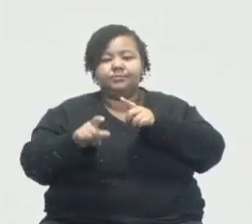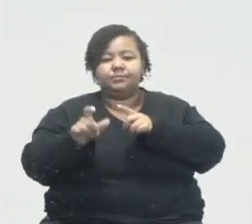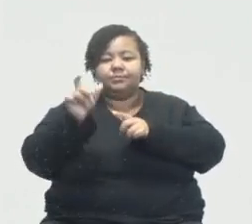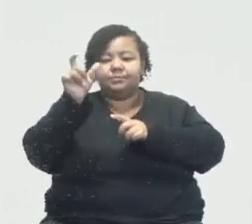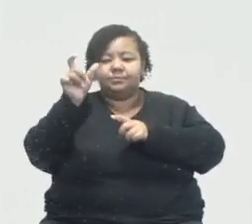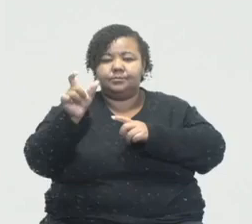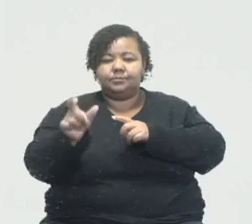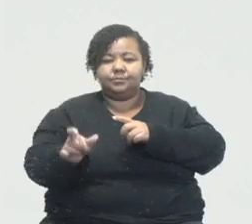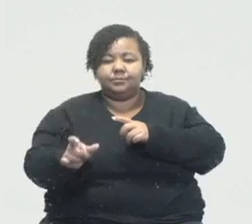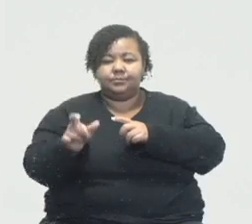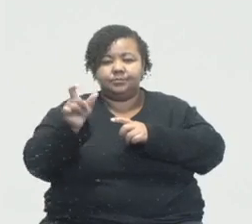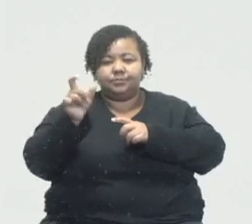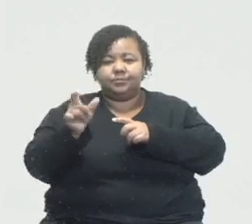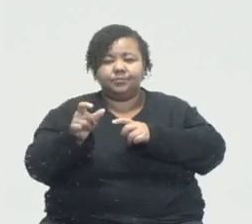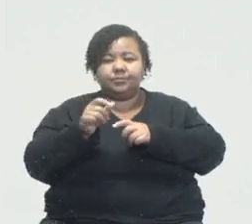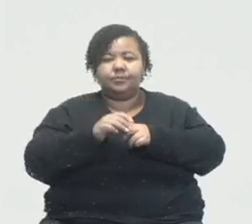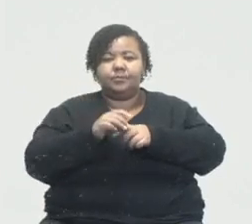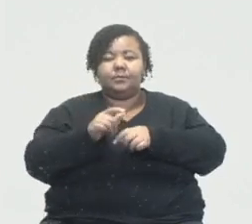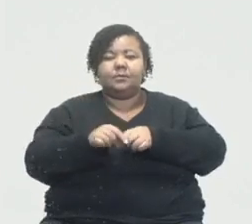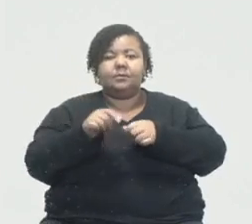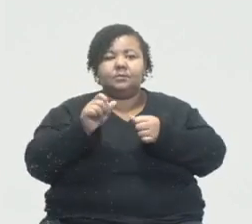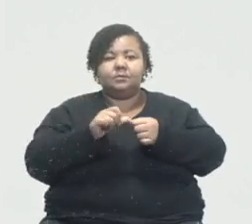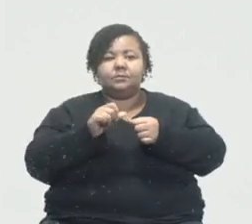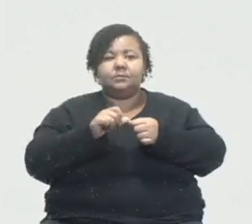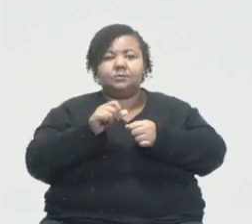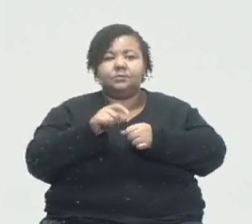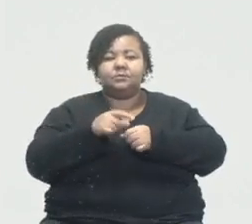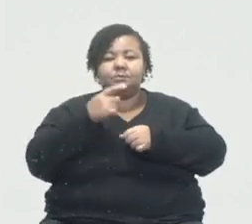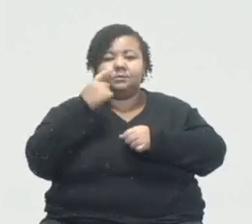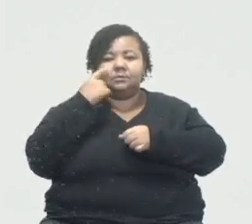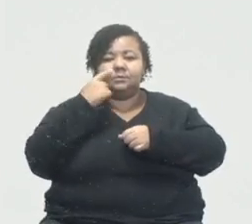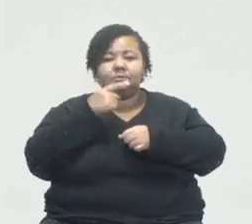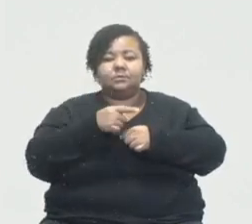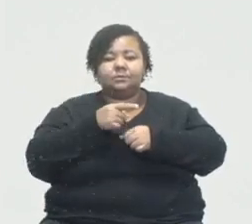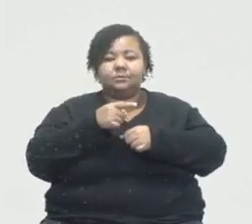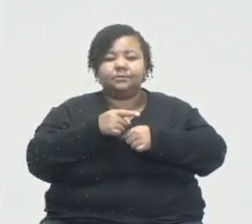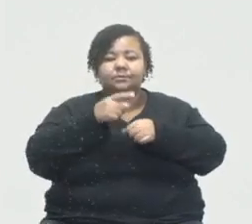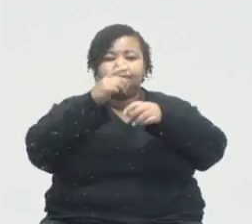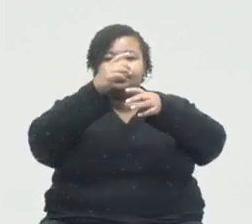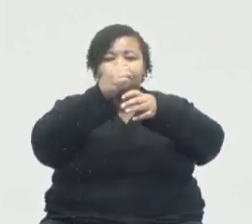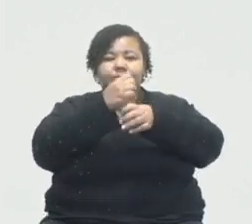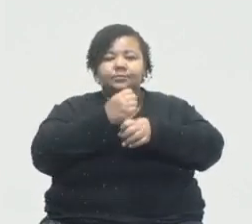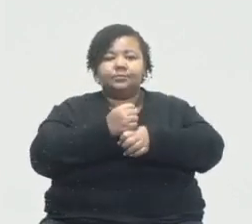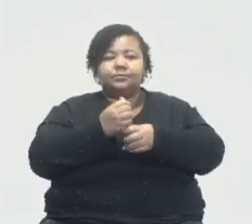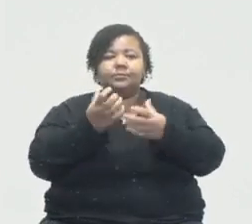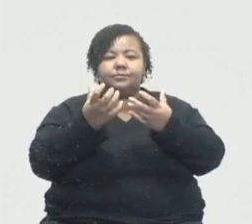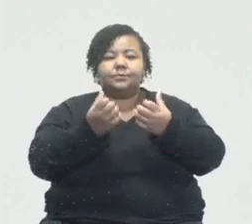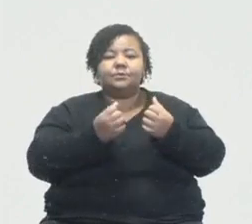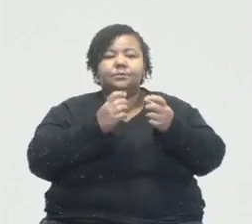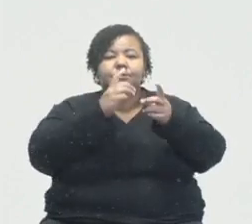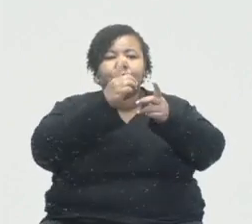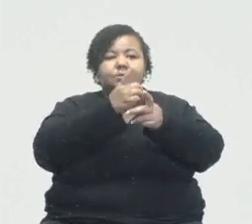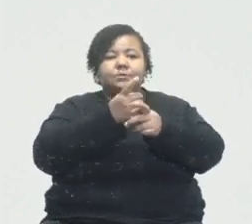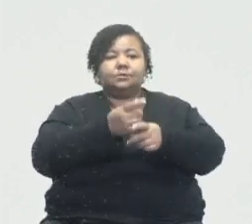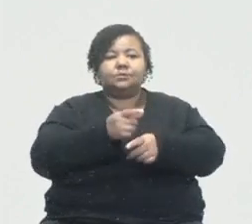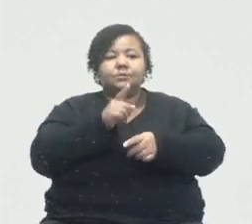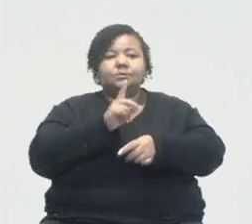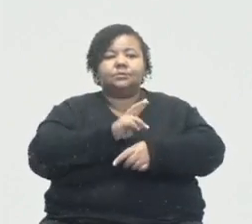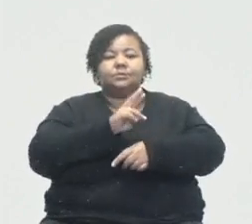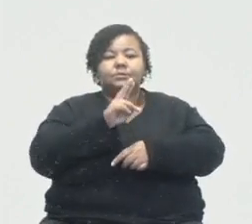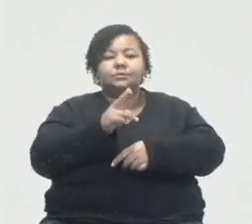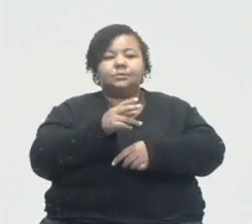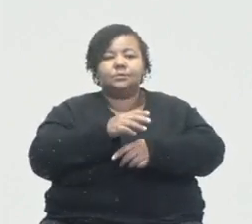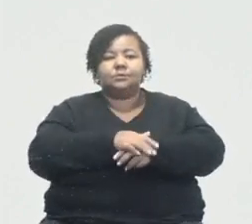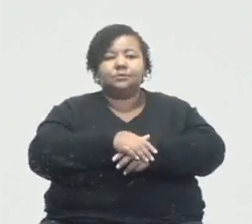pela coluna. Ao realizar essa operação, vamos encontrar como